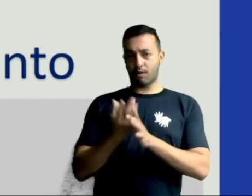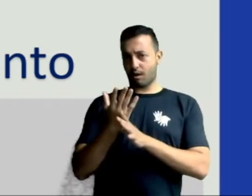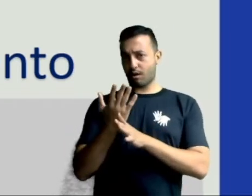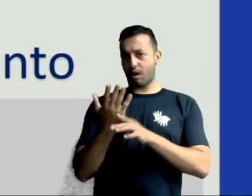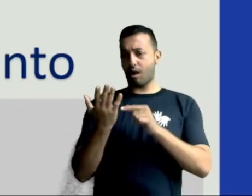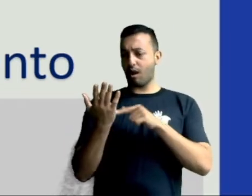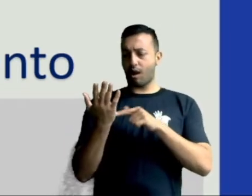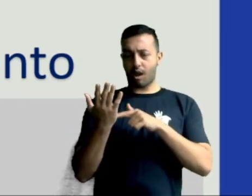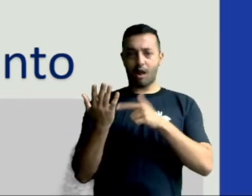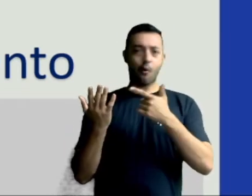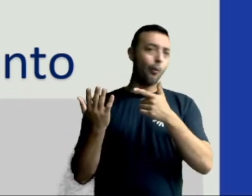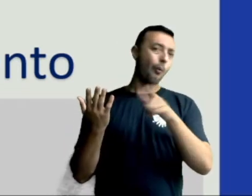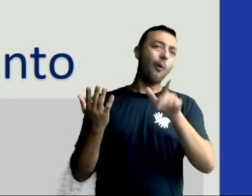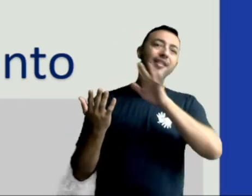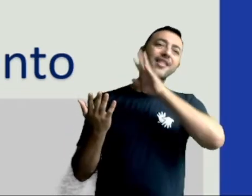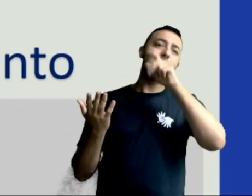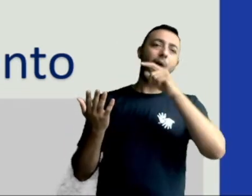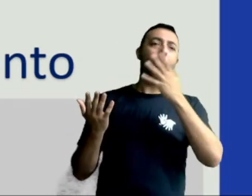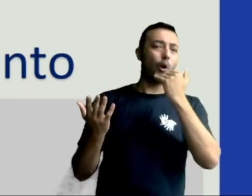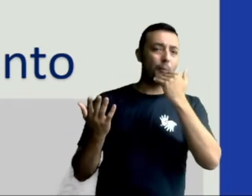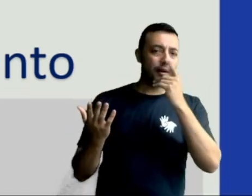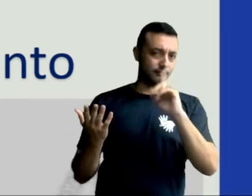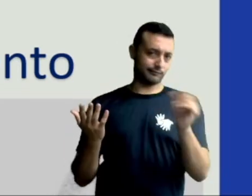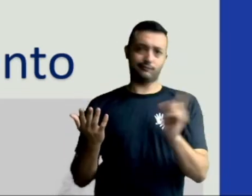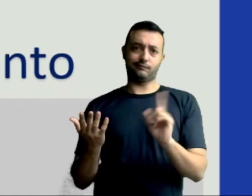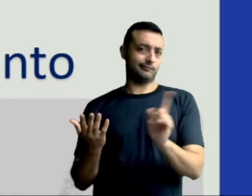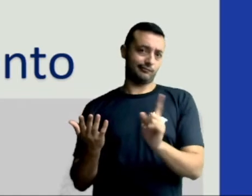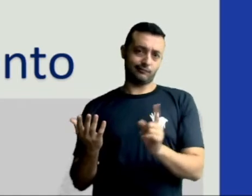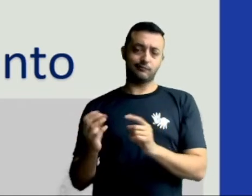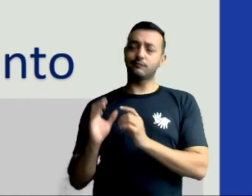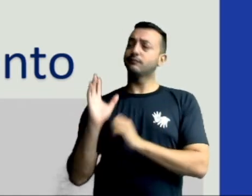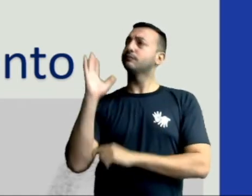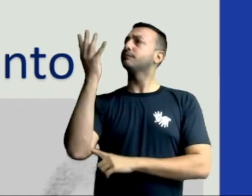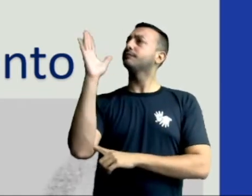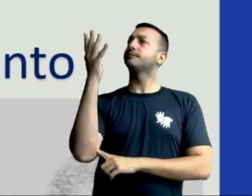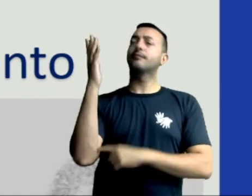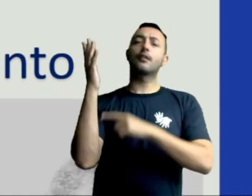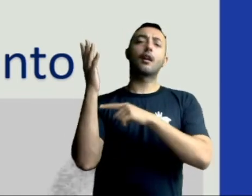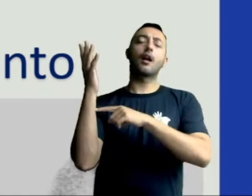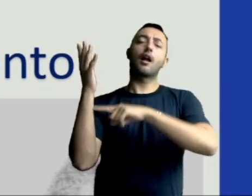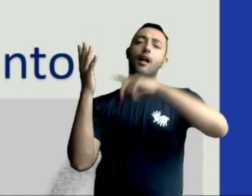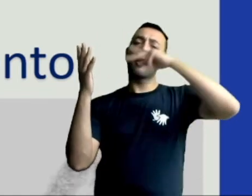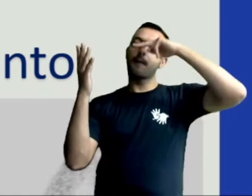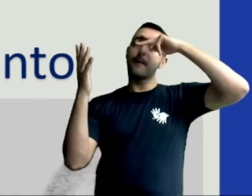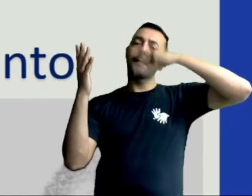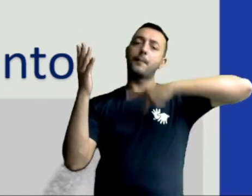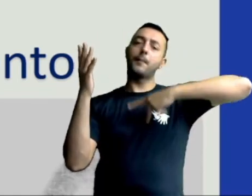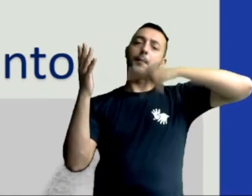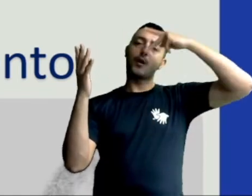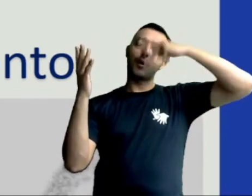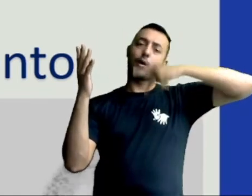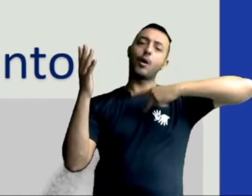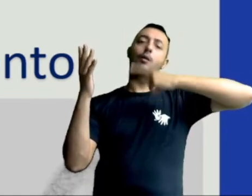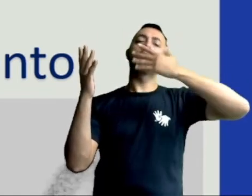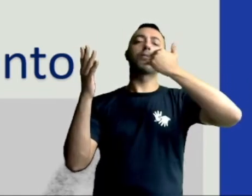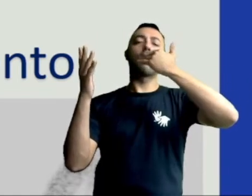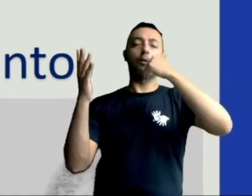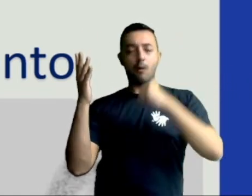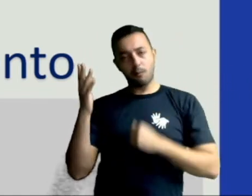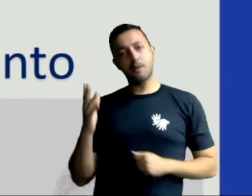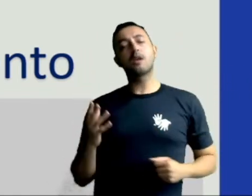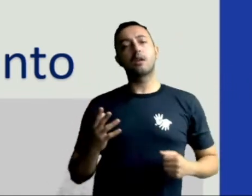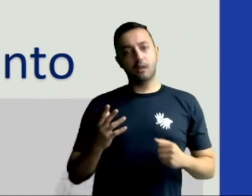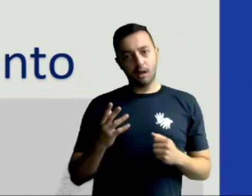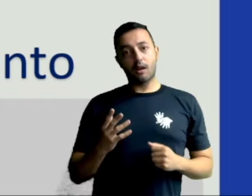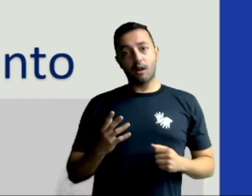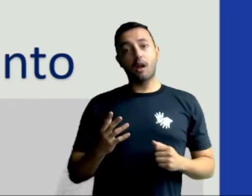se alimenta de animais, tá? A planta, ela produz o seu próprio alimento, isso mesmo. Ela